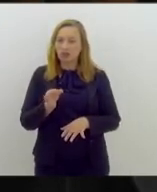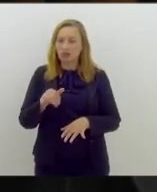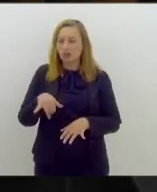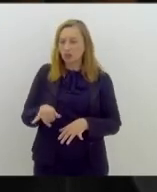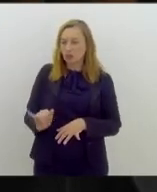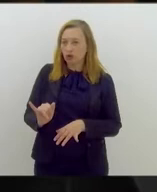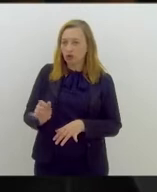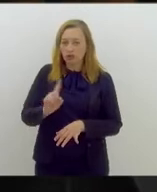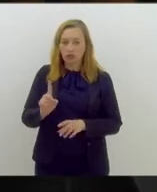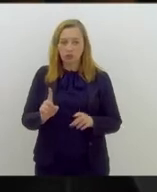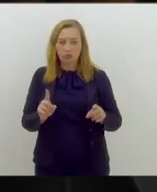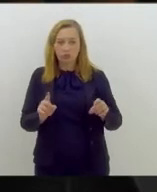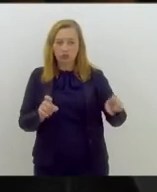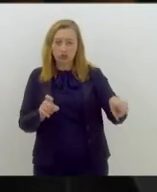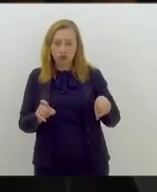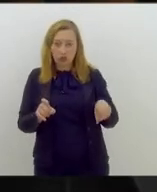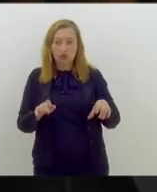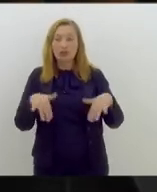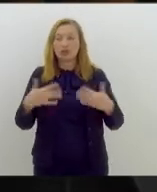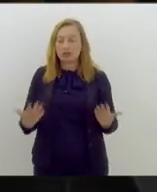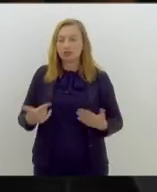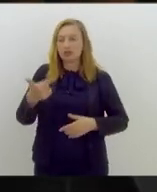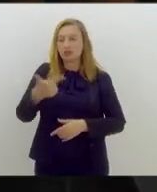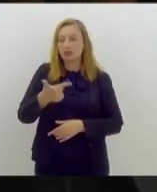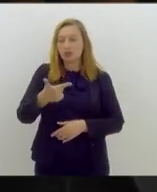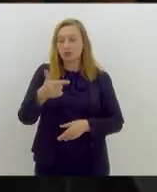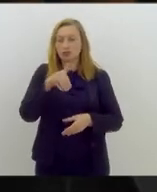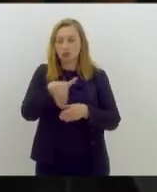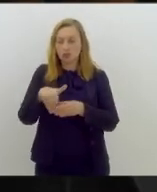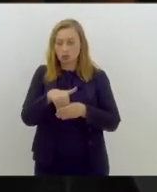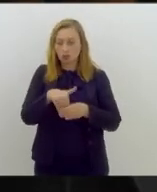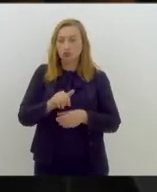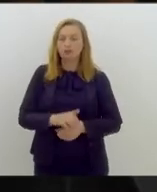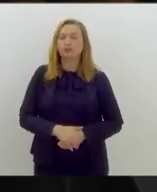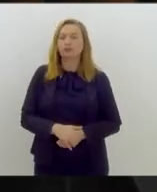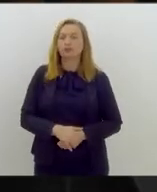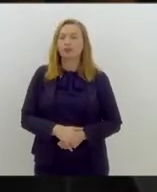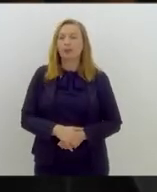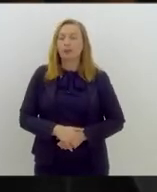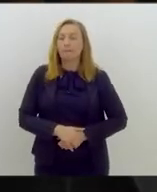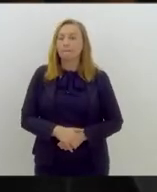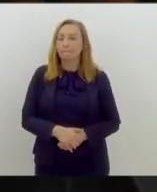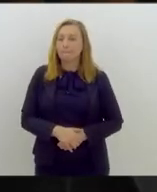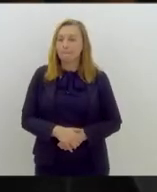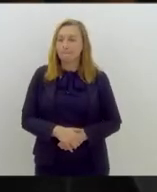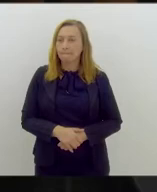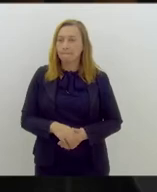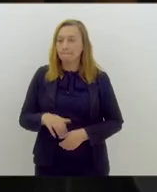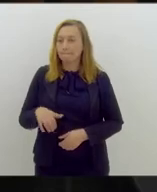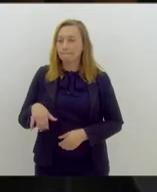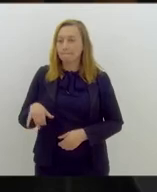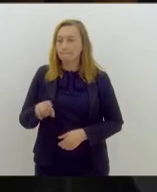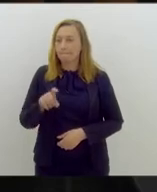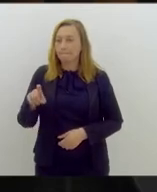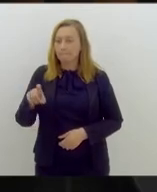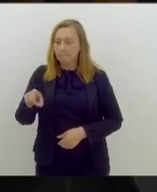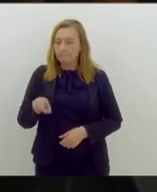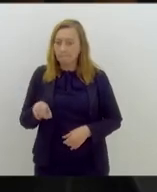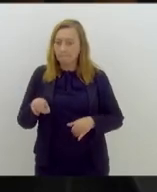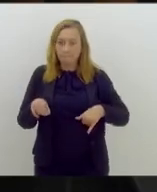o x Então vai ser um segundo turno com uma frente do X por y